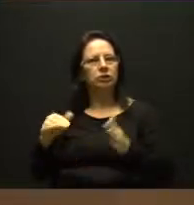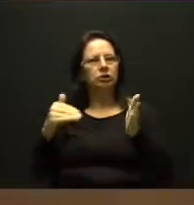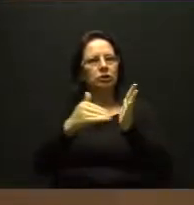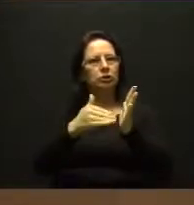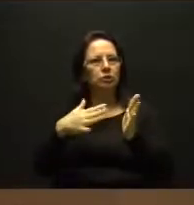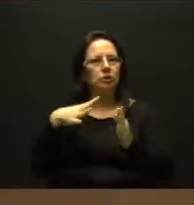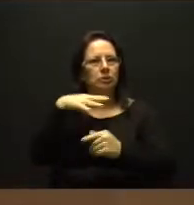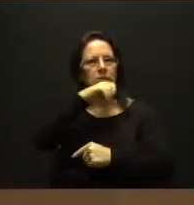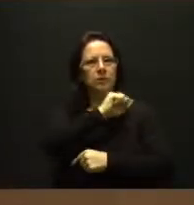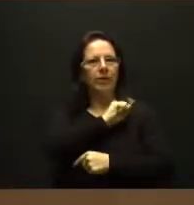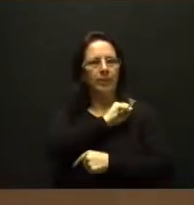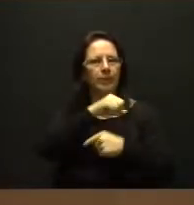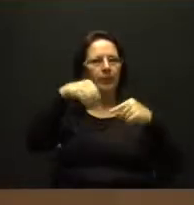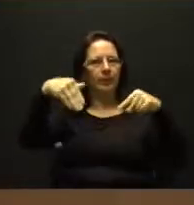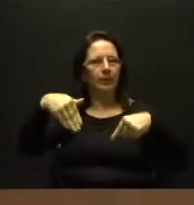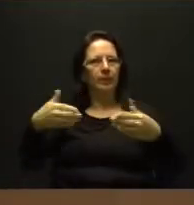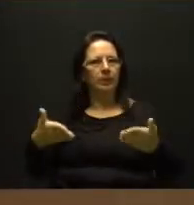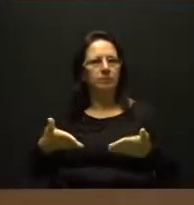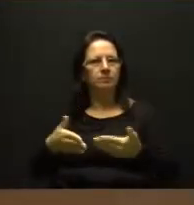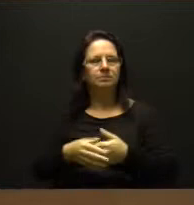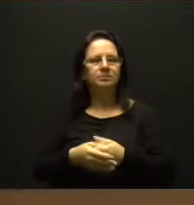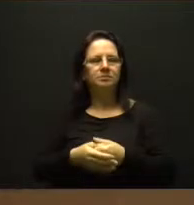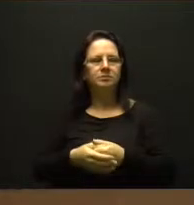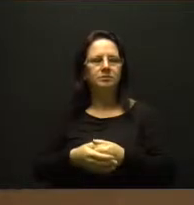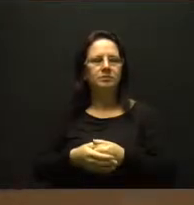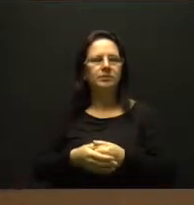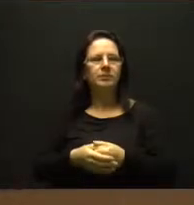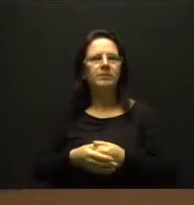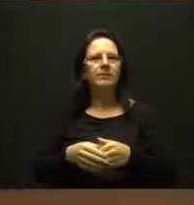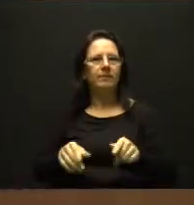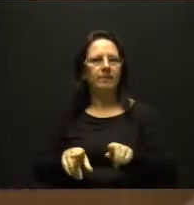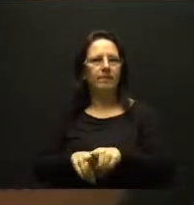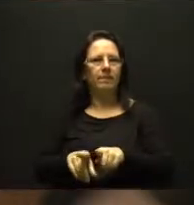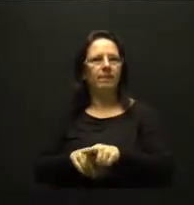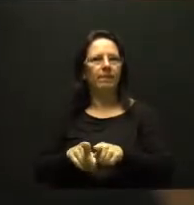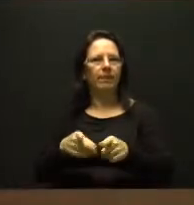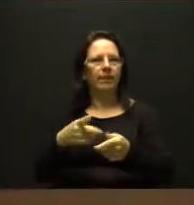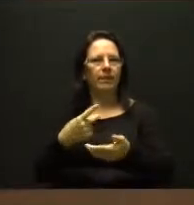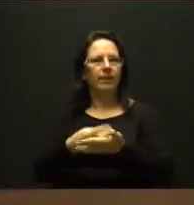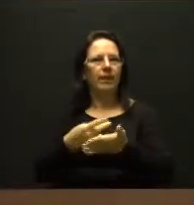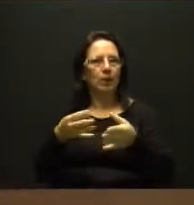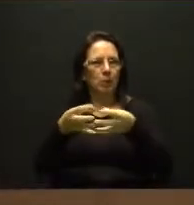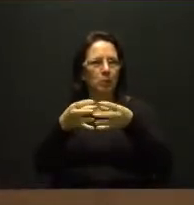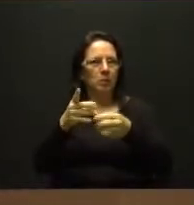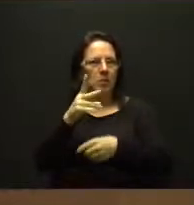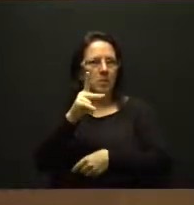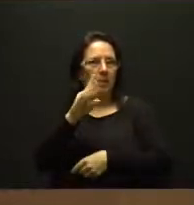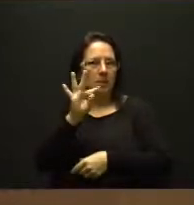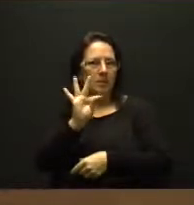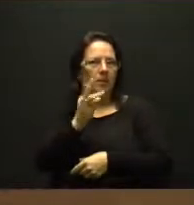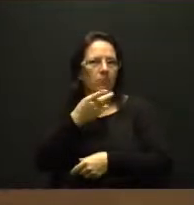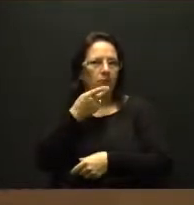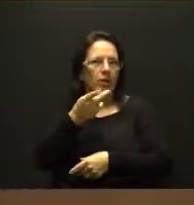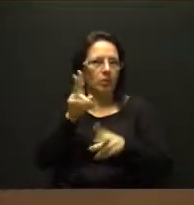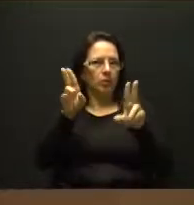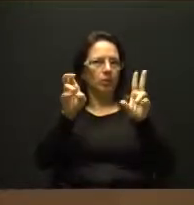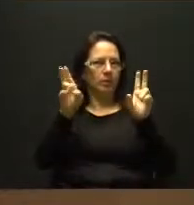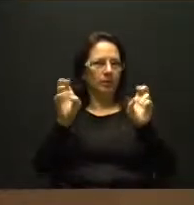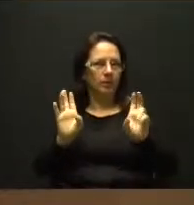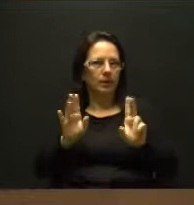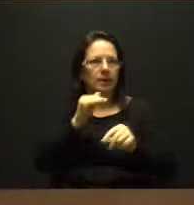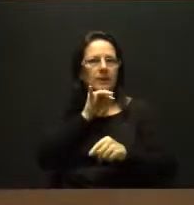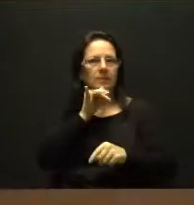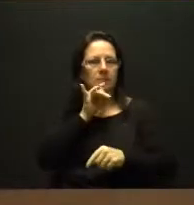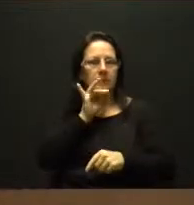urgência nessa casa e assim eu vou ter que colocar como eu sou petista vereador silveira algumas observações por